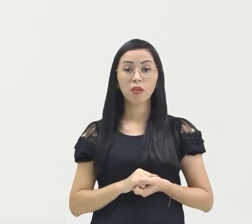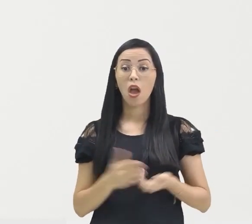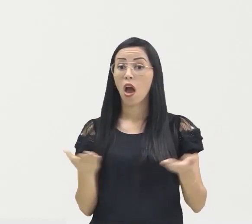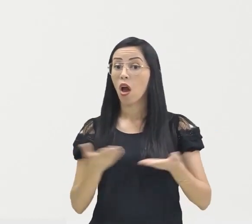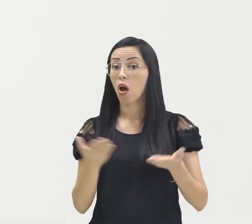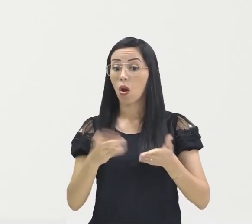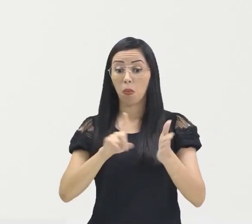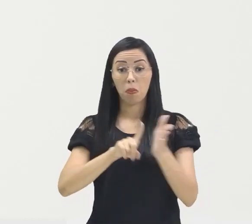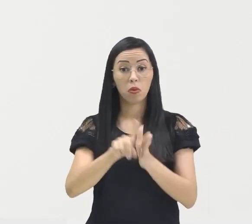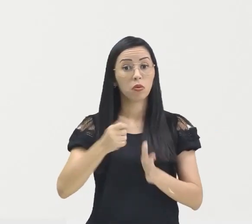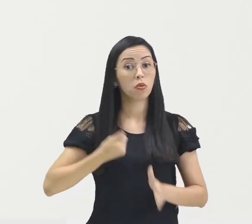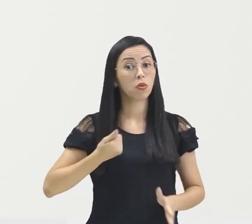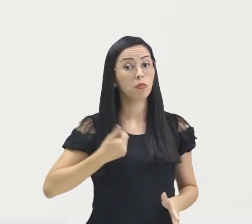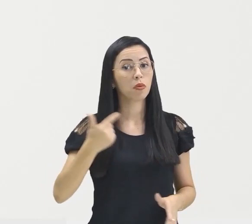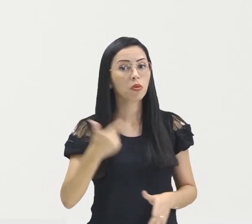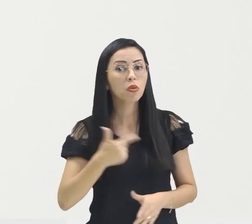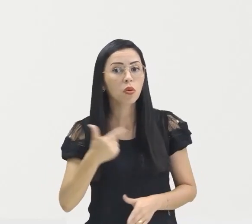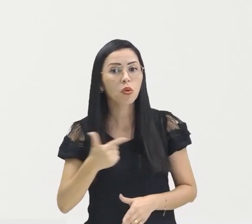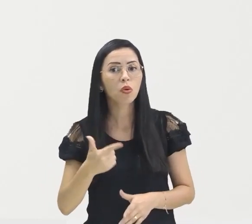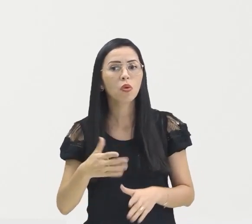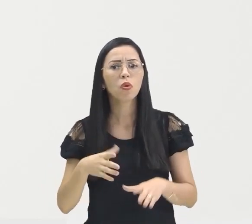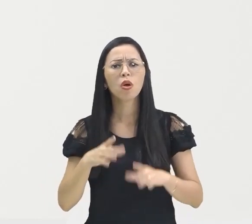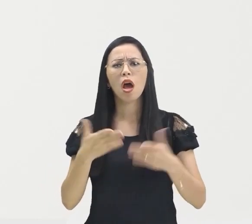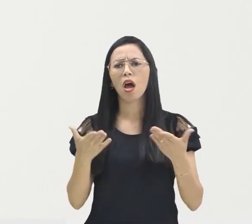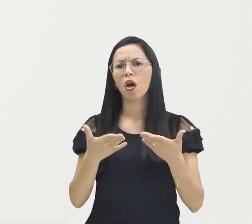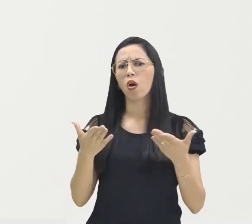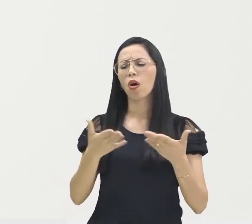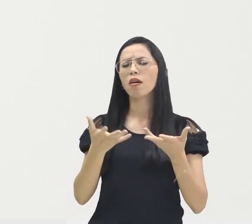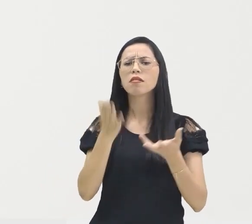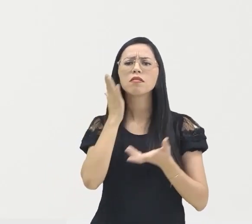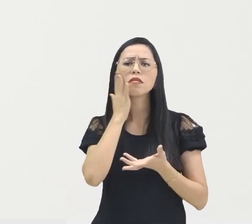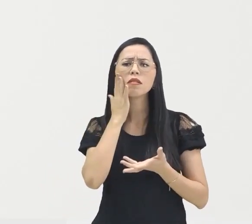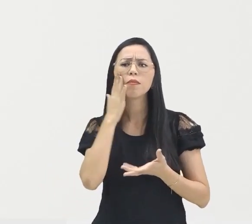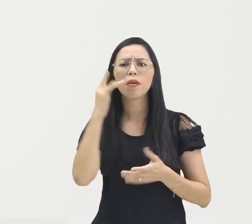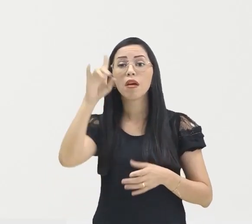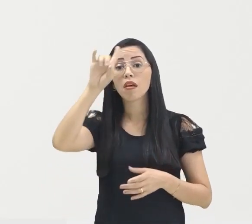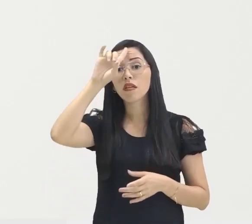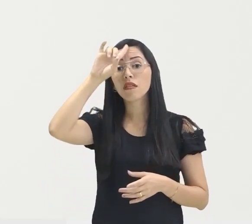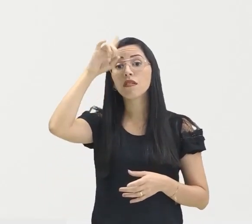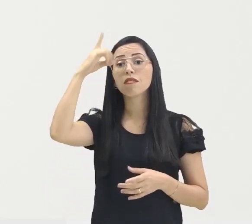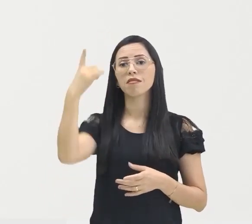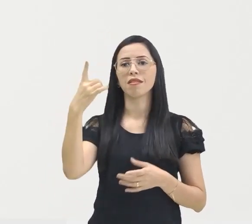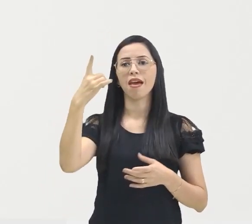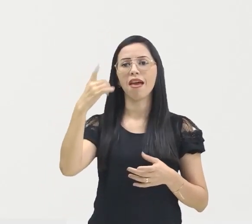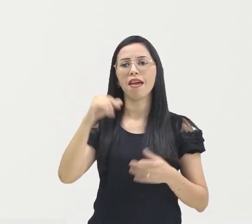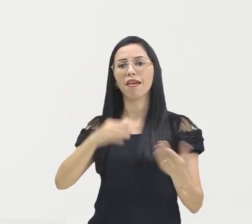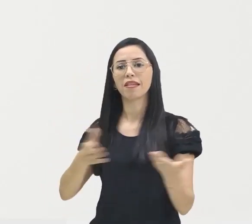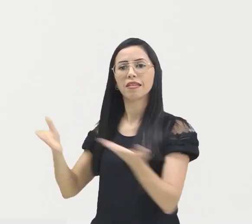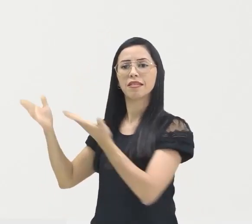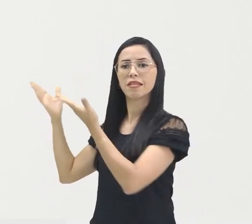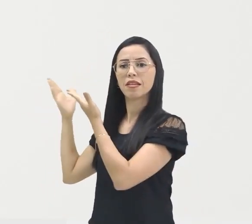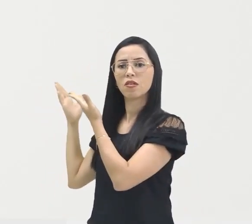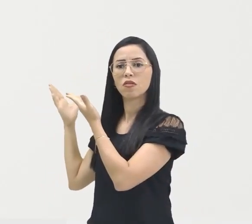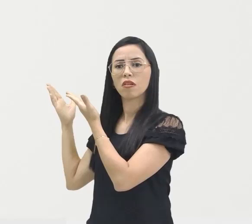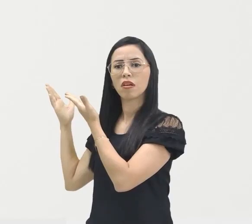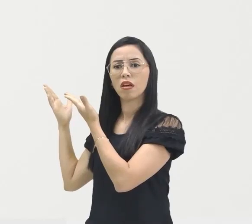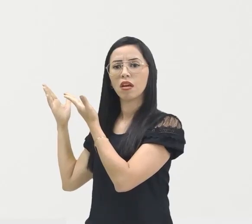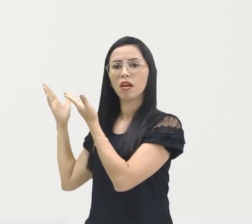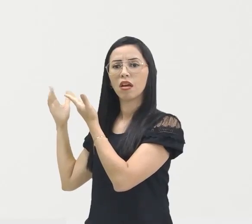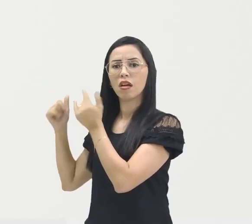Segunda questão. A gente quer saber a ideia que aparece no trecho, nesse trecho aqui. Qual é a ideia?